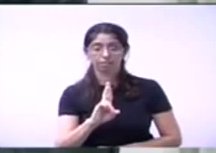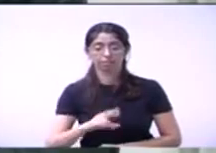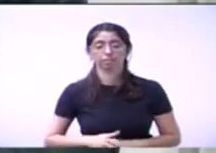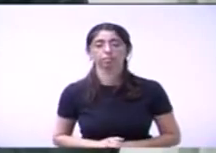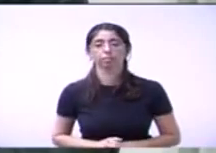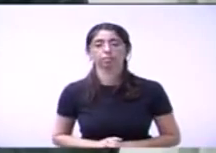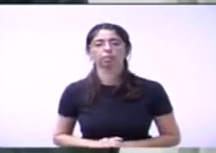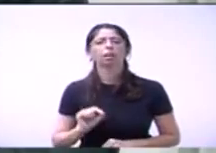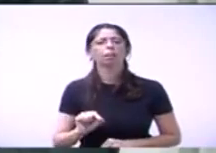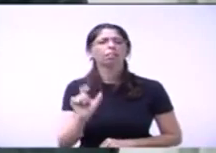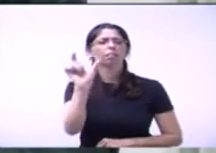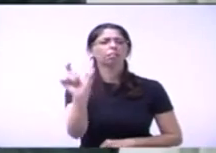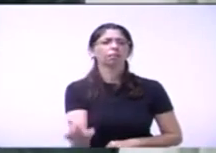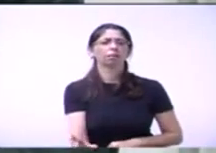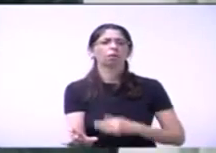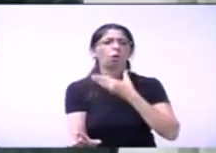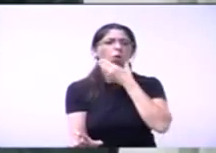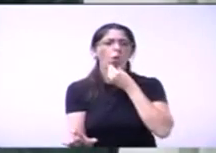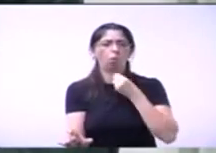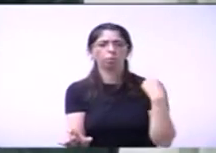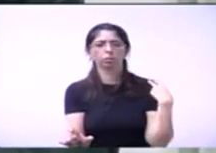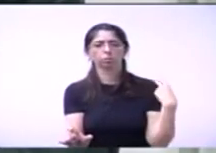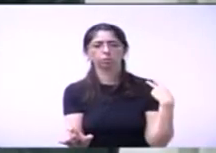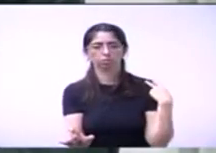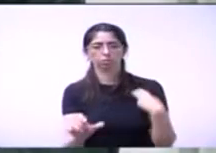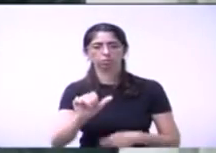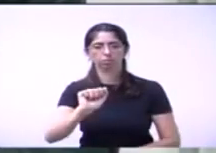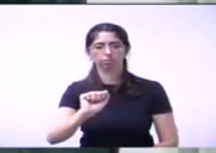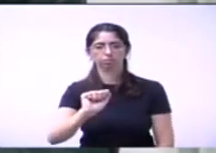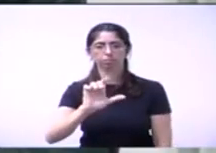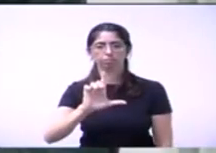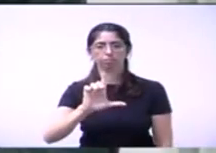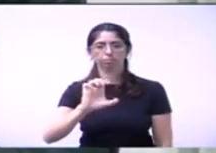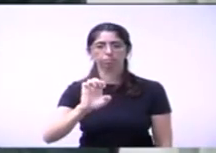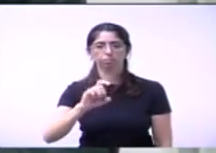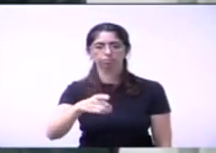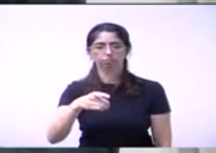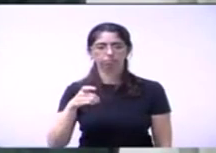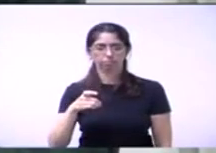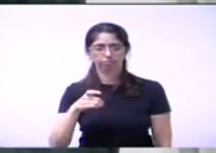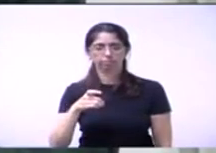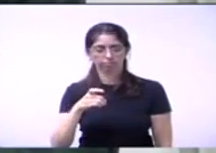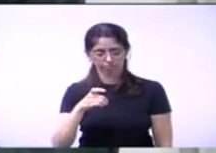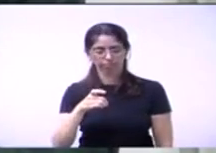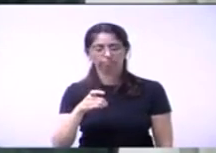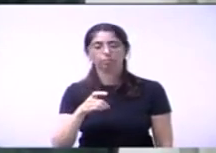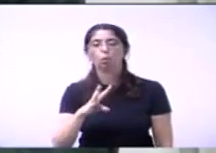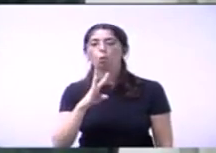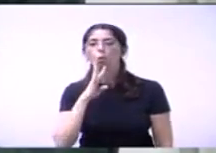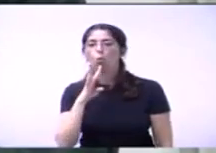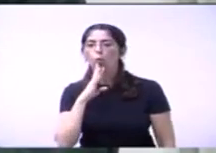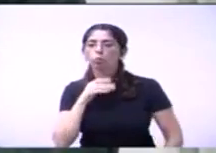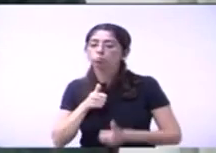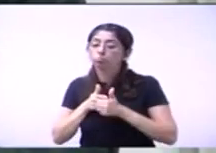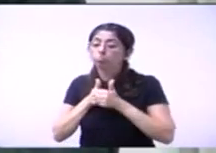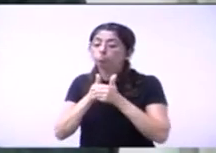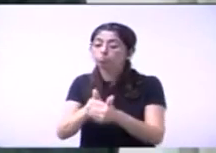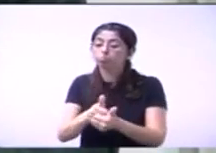Alex, que hoje é o presidente do partido, eu sempre tive uma proximidade, até mesmo dentro do